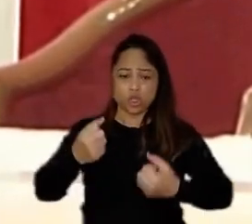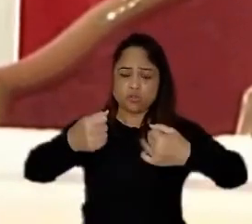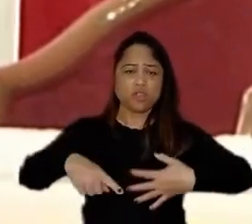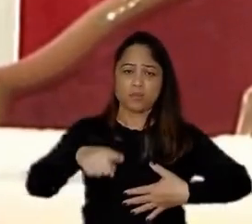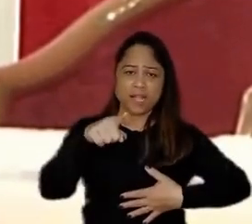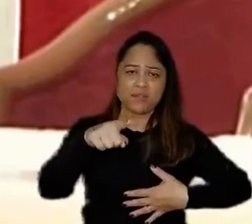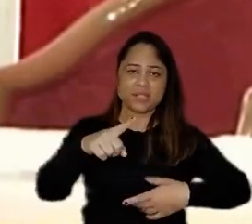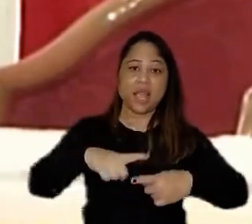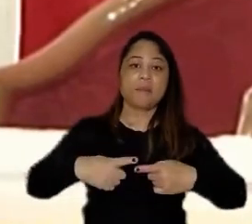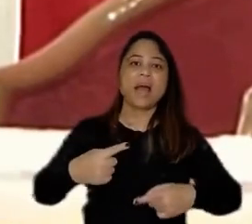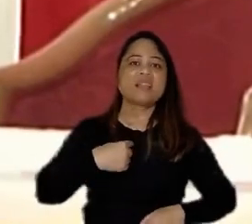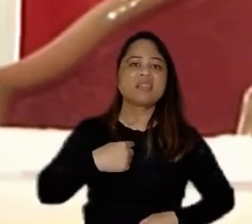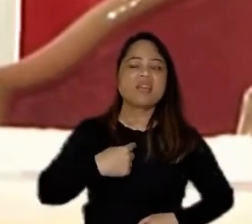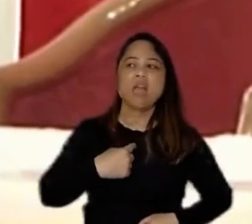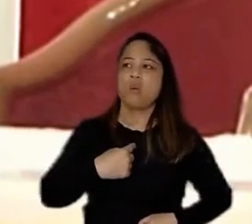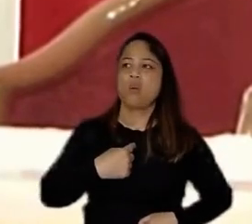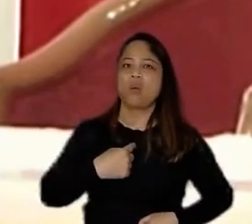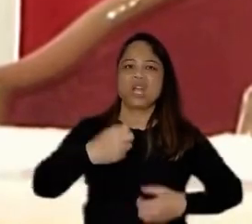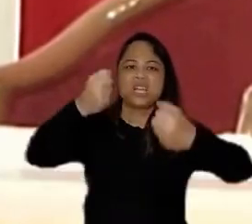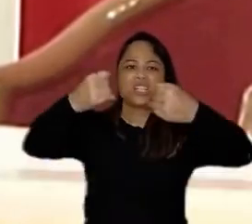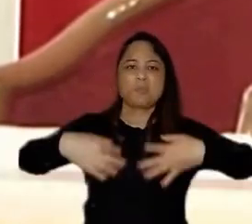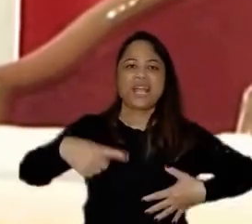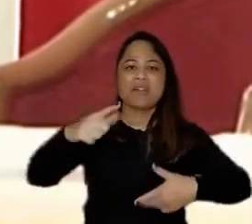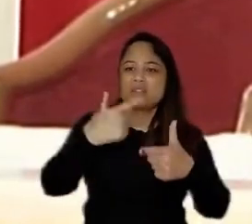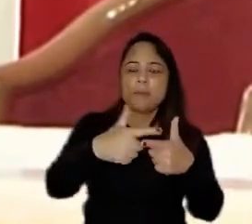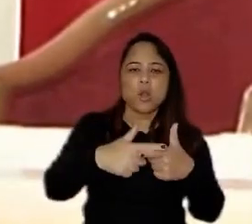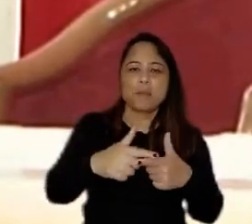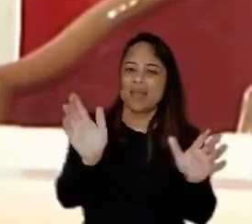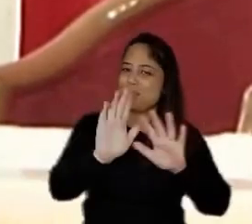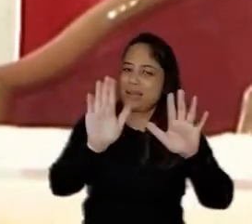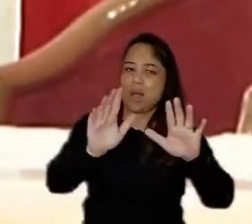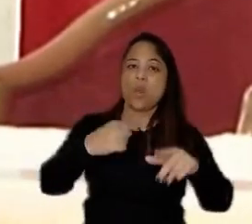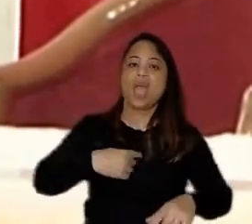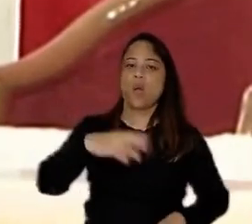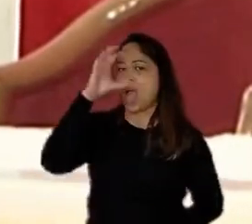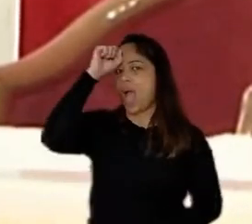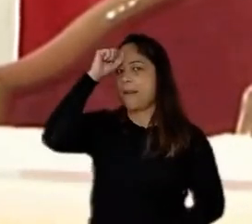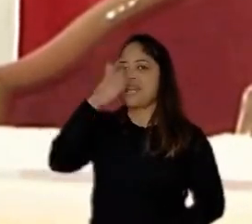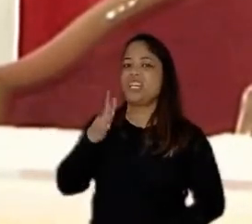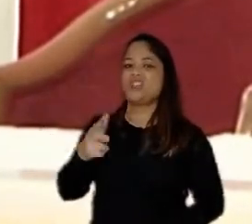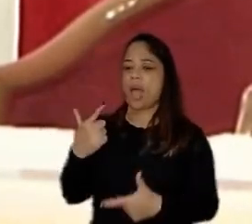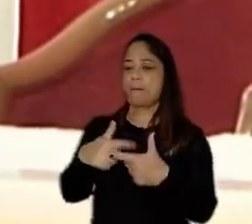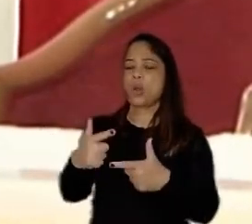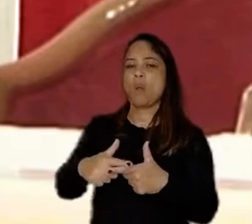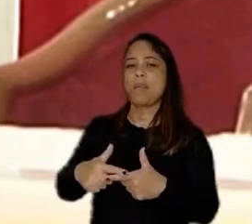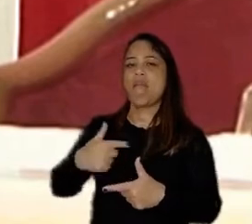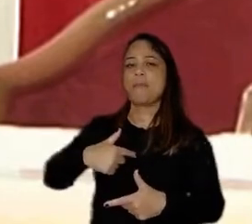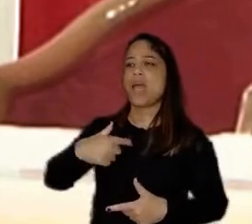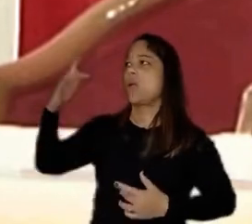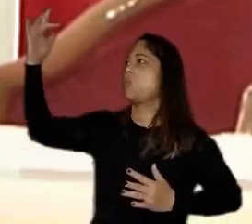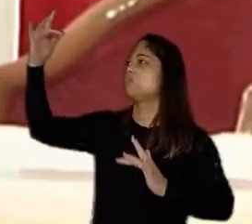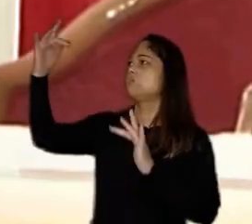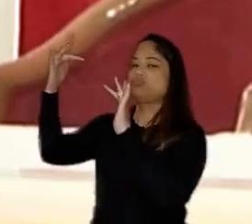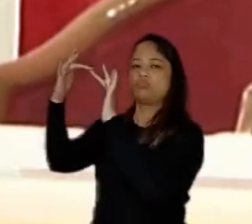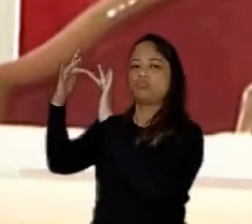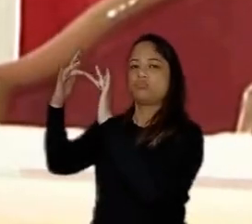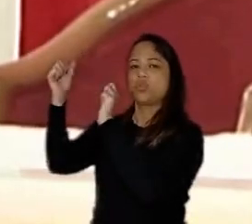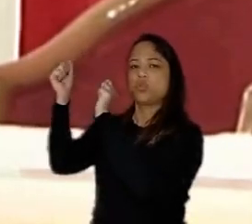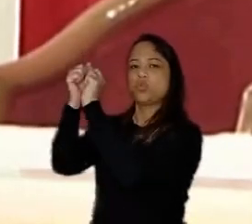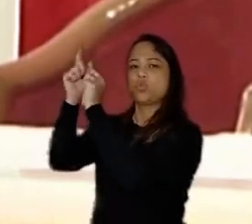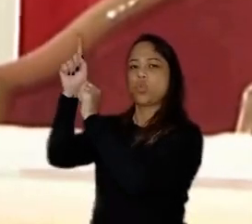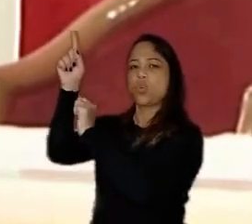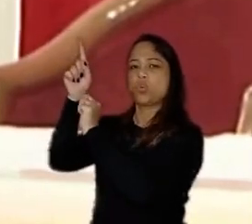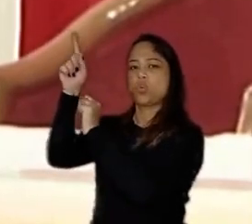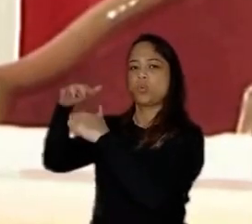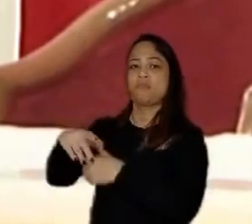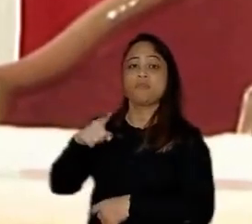sabe? Eu não sinto vontade de contar os meus problemas para ninguém, porque eu aprendi a resolver os meus problemas eu com Deus. Então